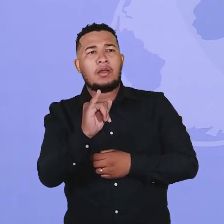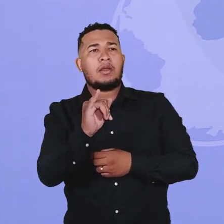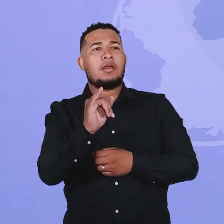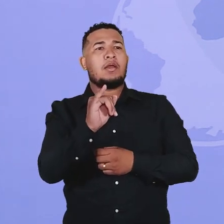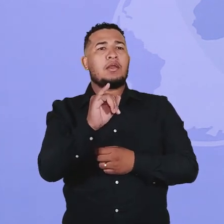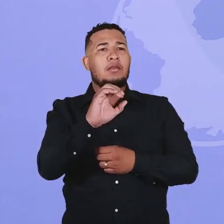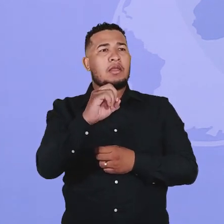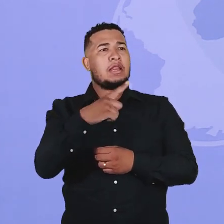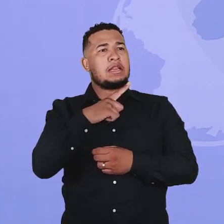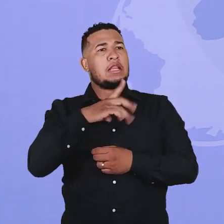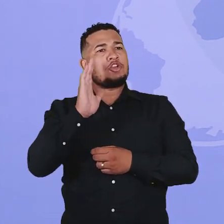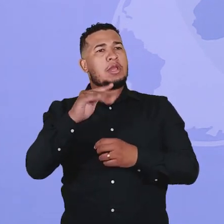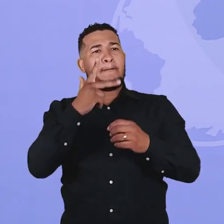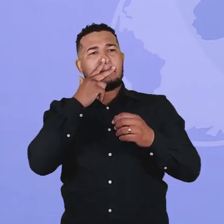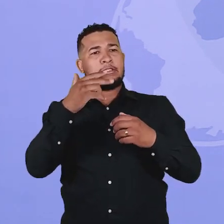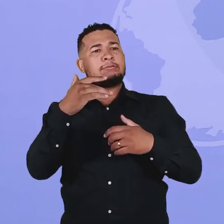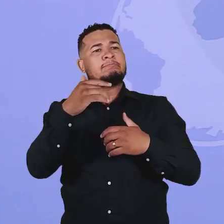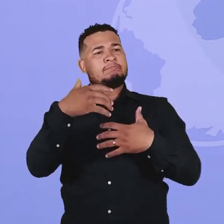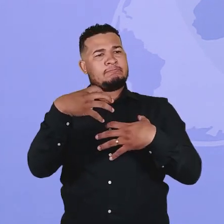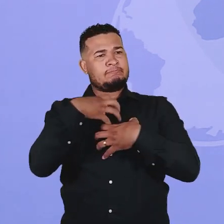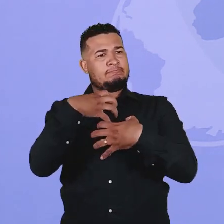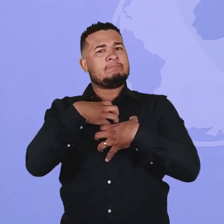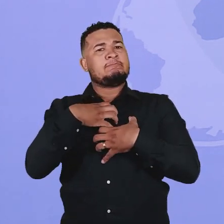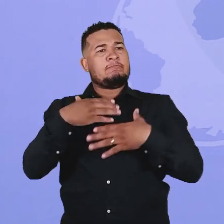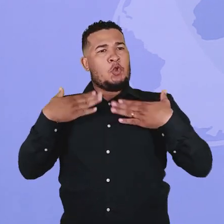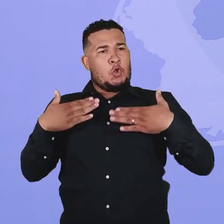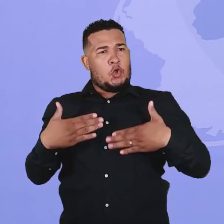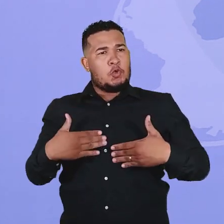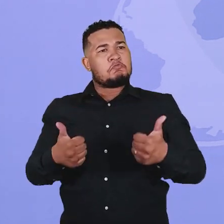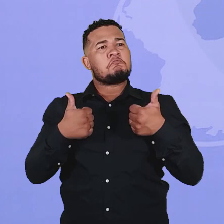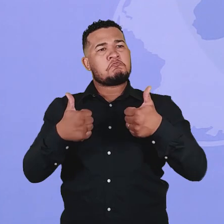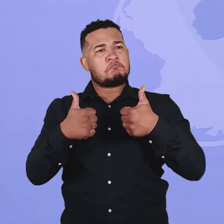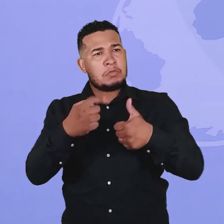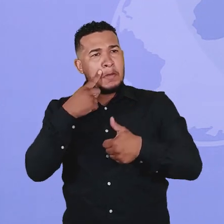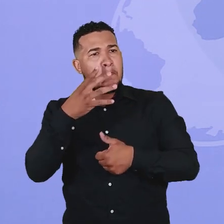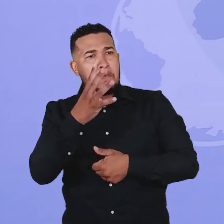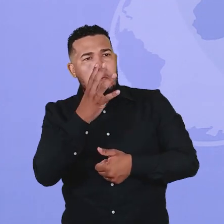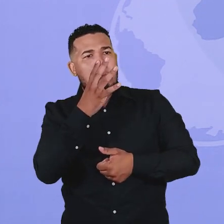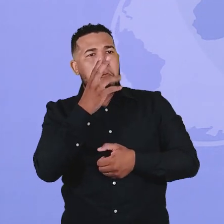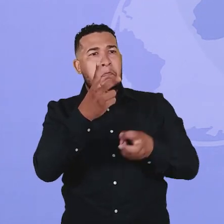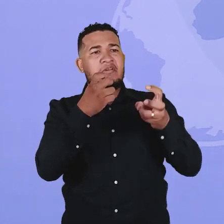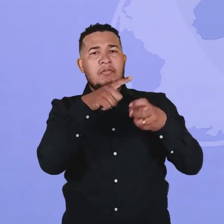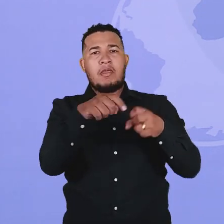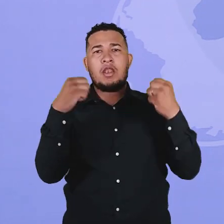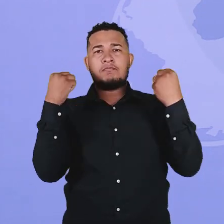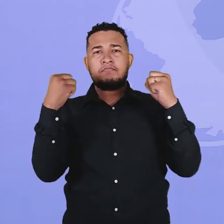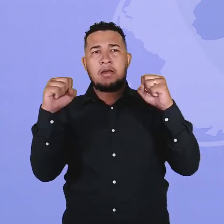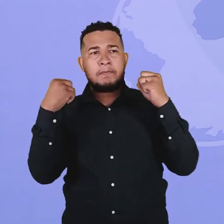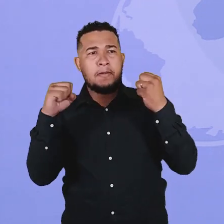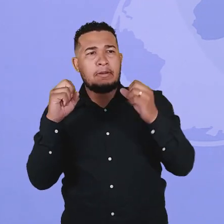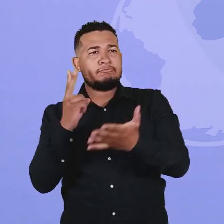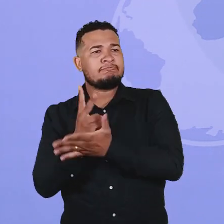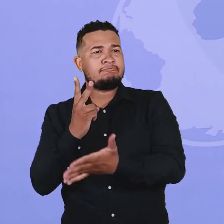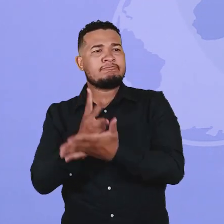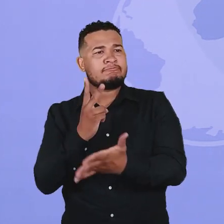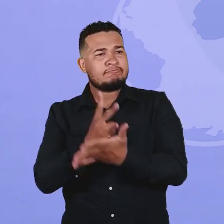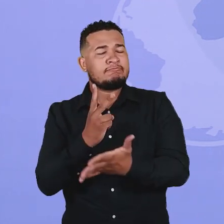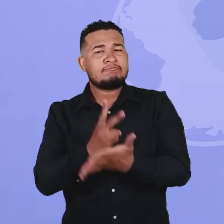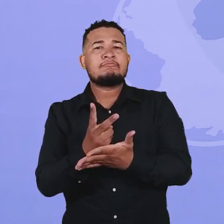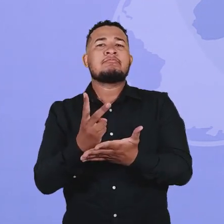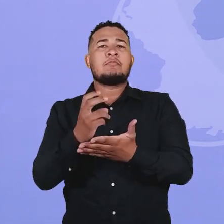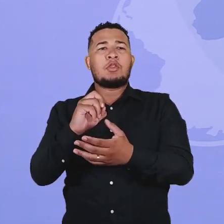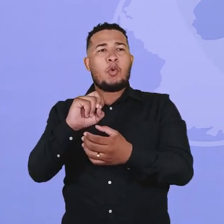pai, hoje tem uma condição física privilegiada, você observa ele tendo a prática regular de atividade